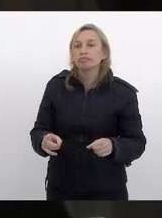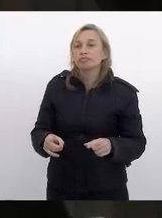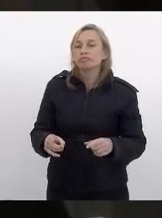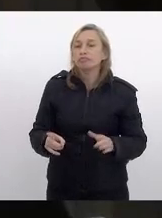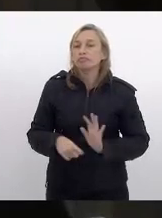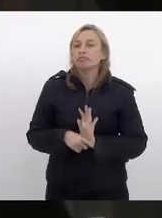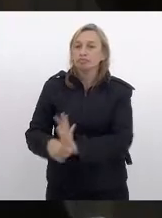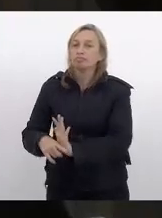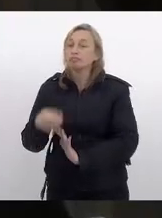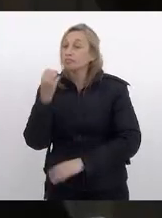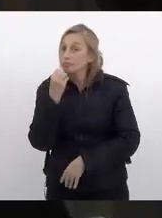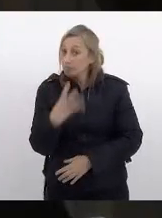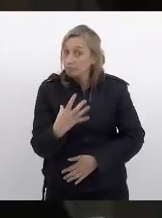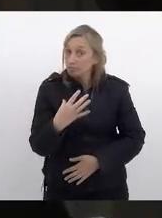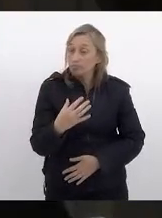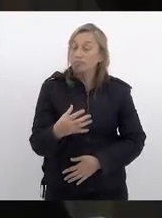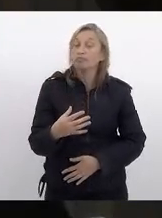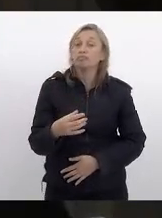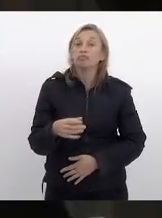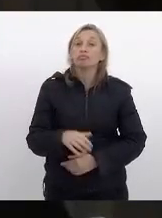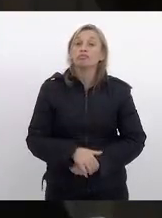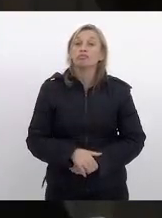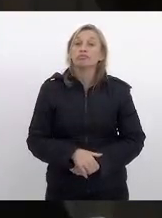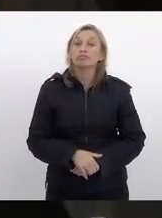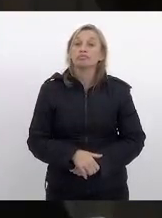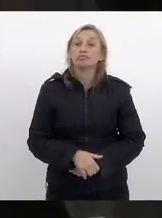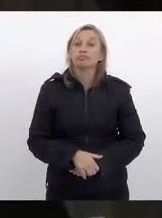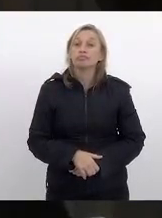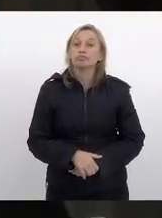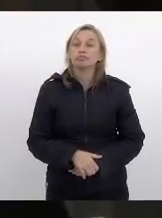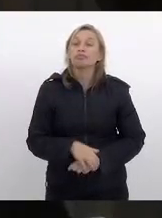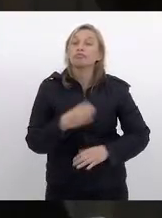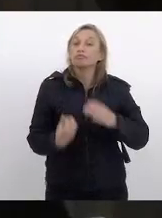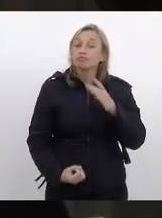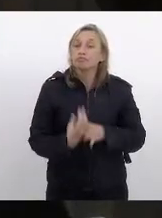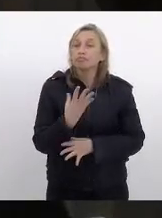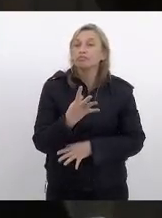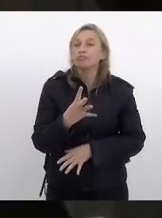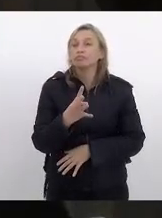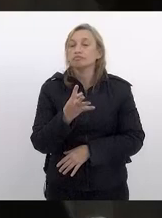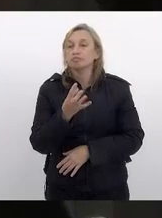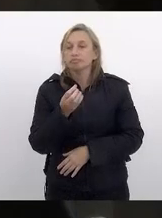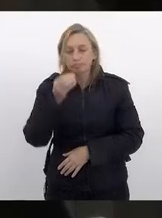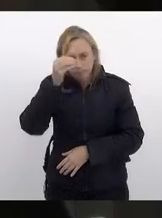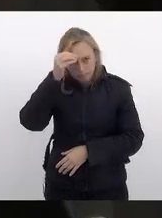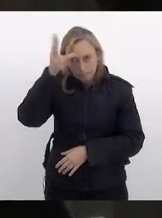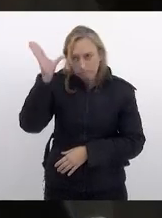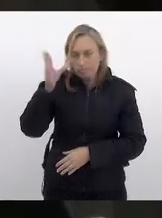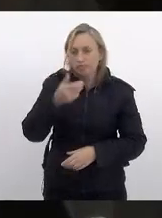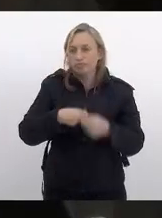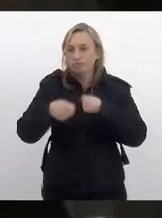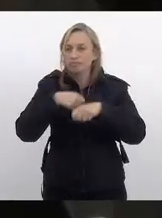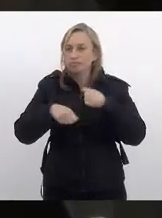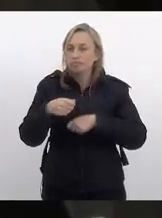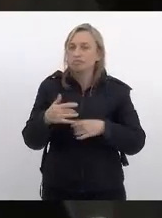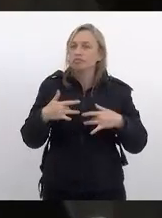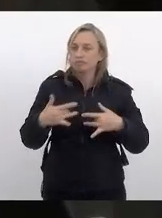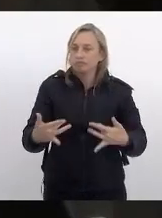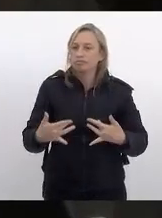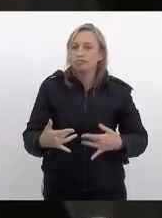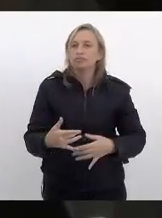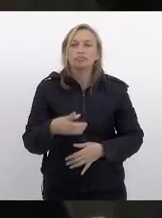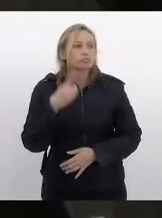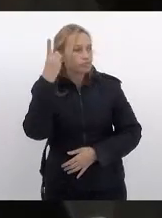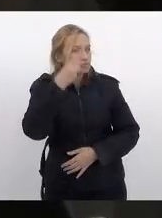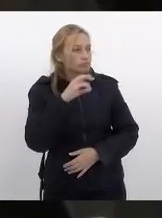contribuição muito relevante muito decisiva e para produzir conhecimento sobre o campo da economia solidária já temos